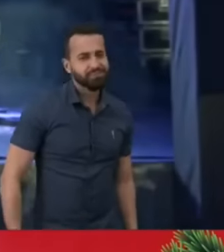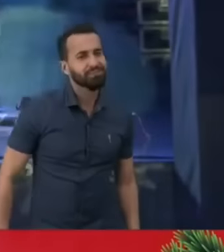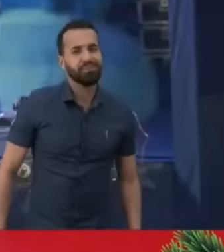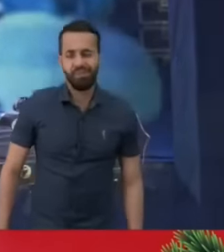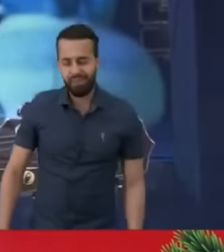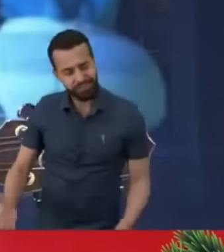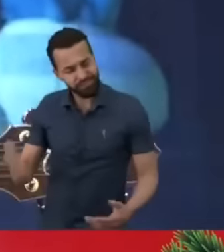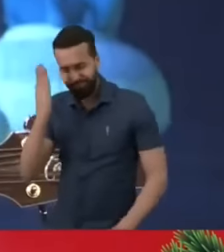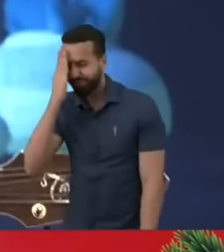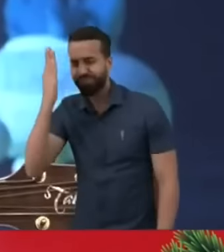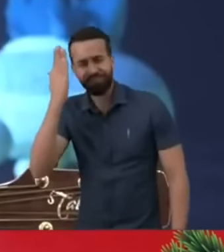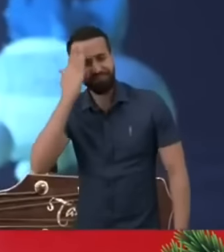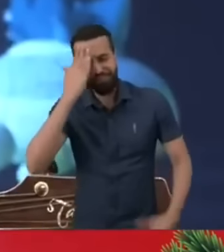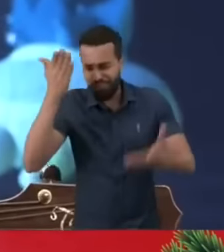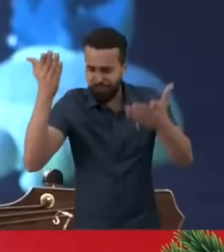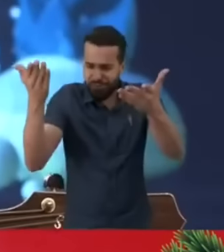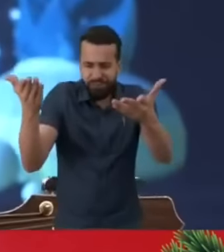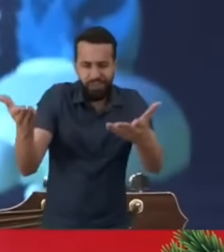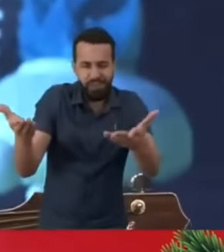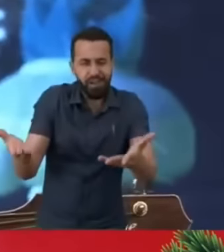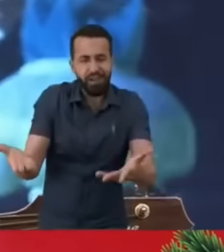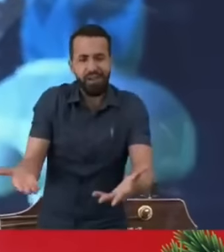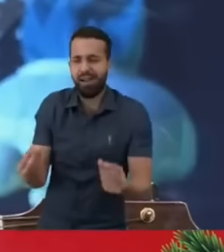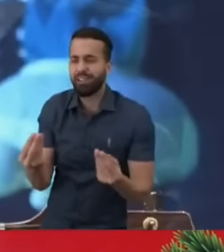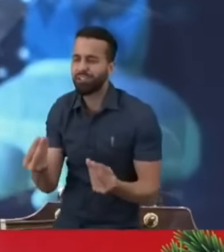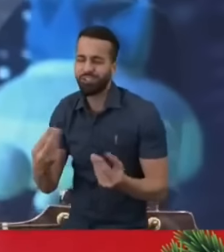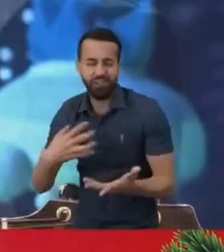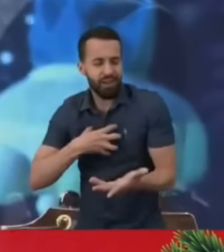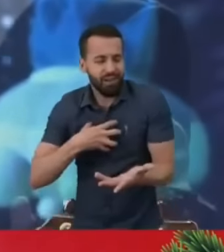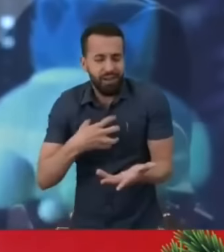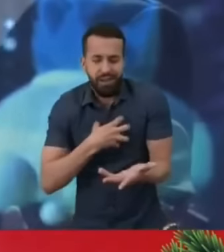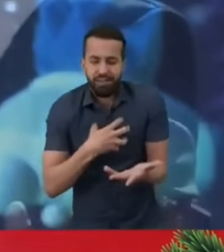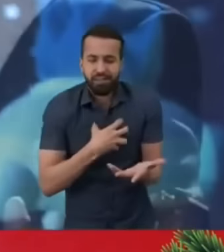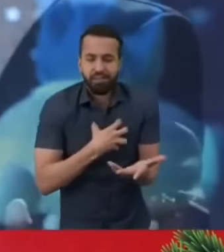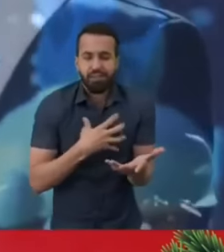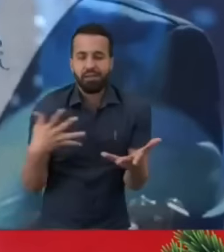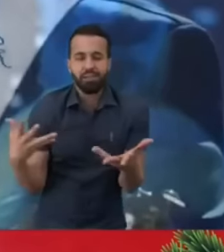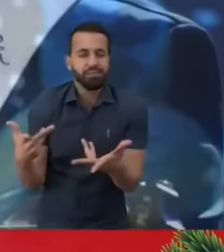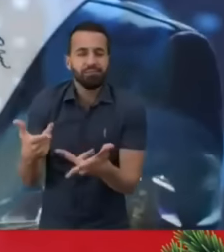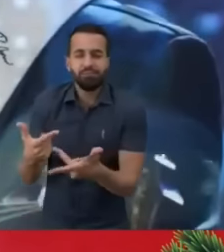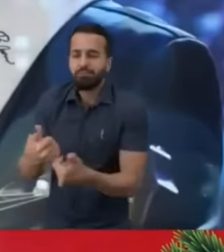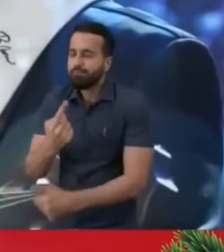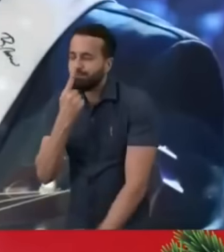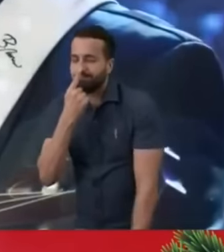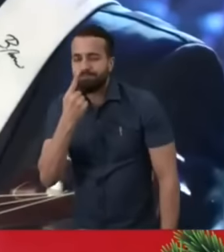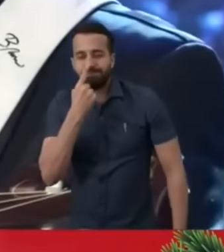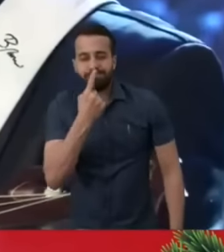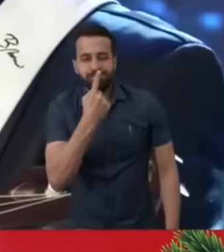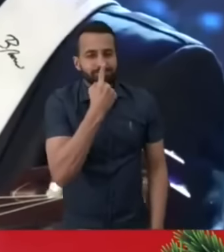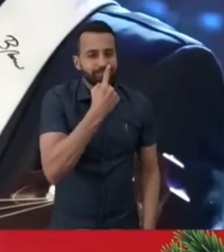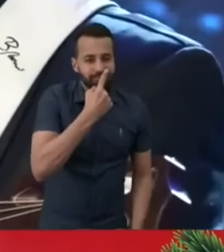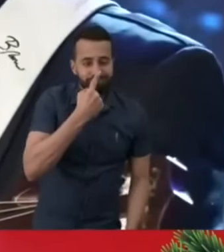Só sei que você faz de um jeito assim. Quero ouvir